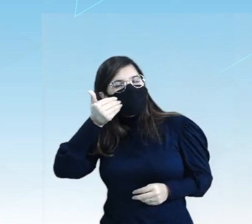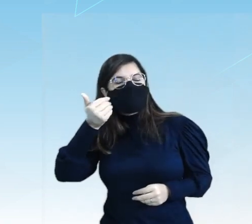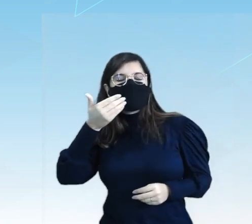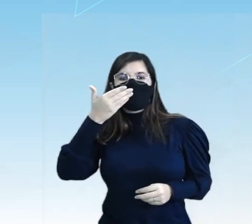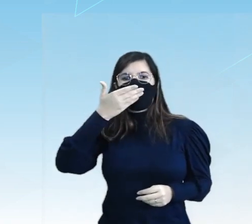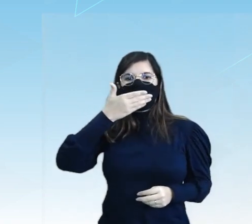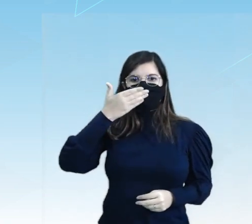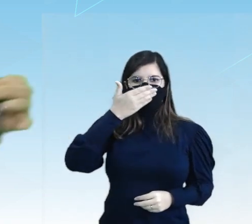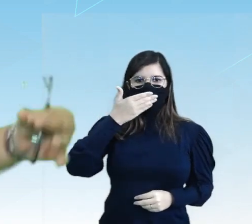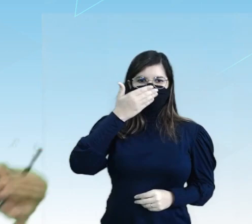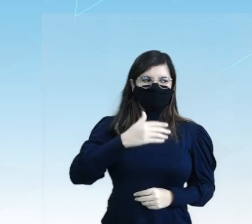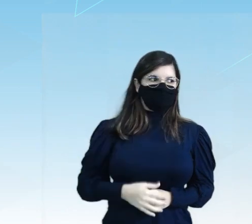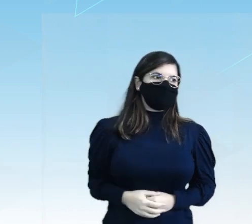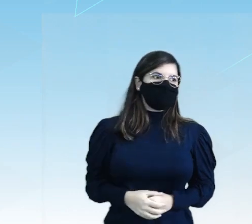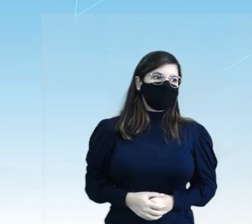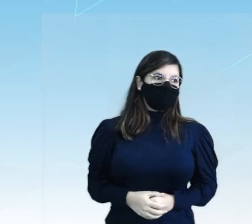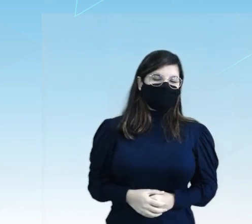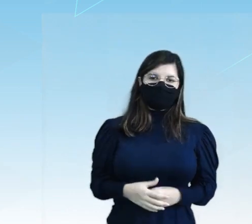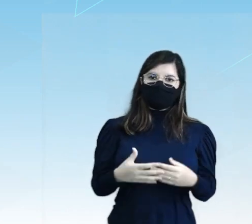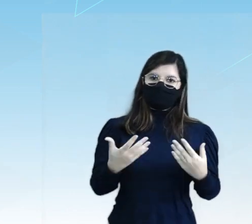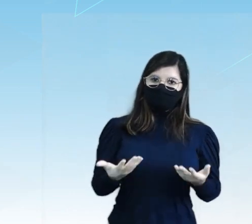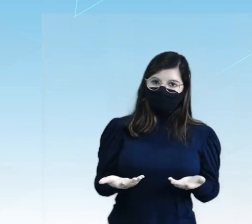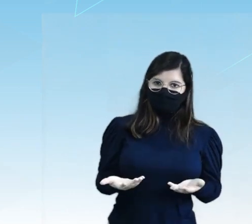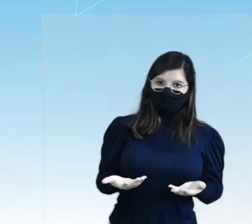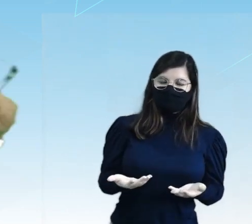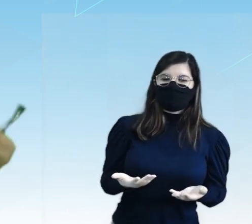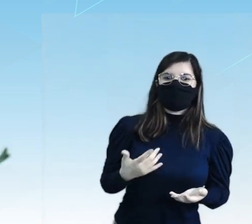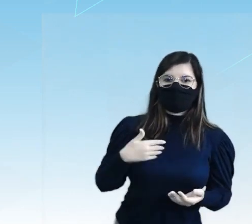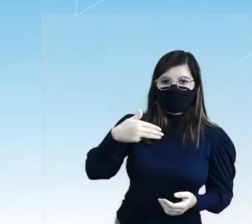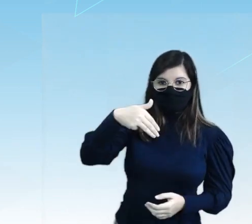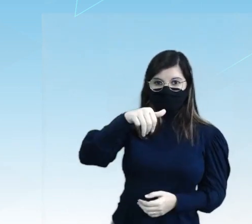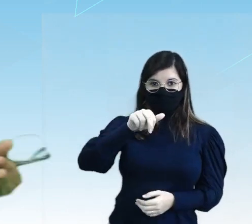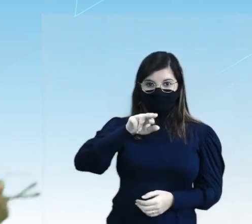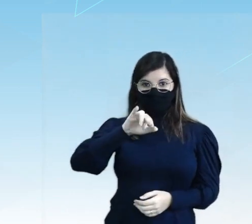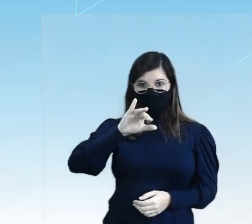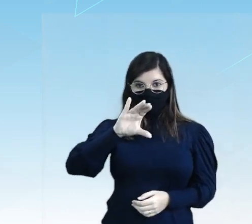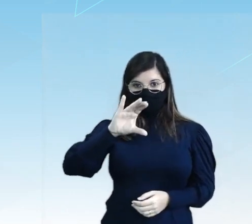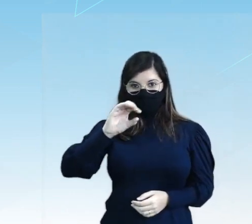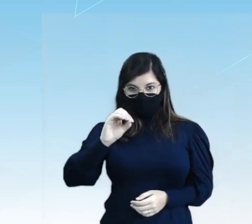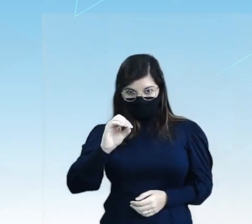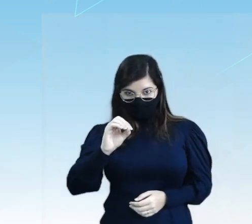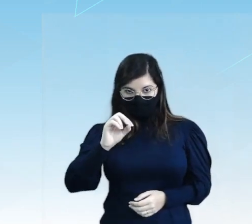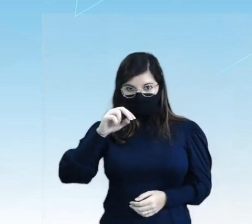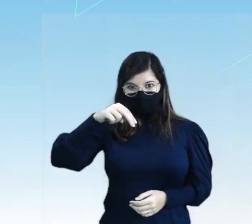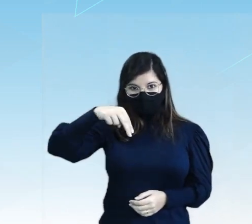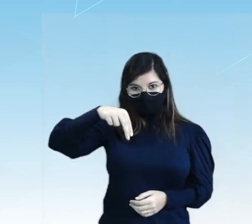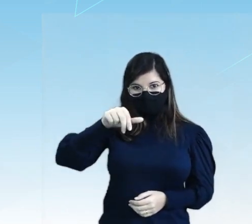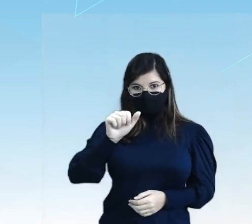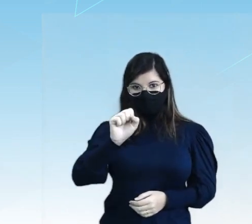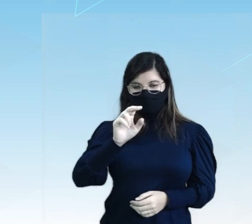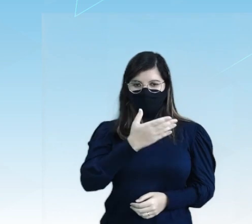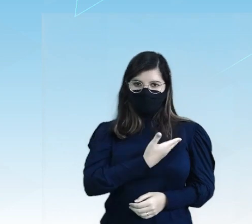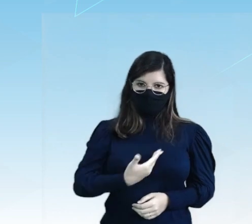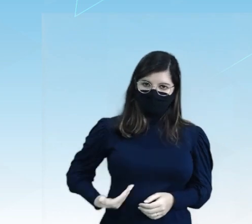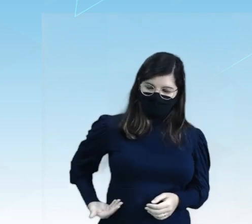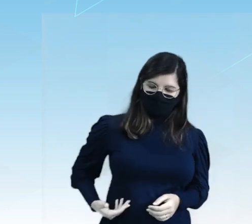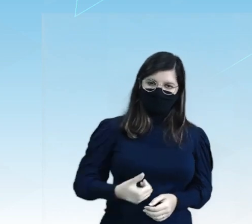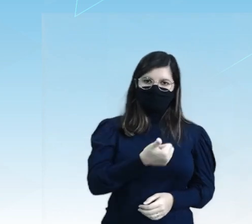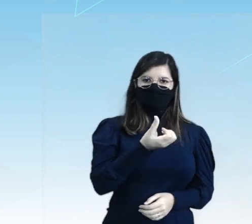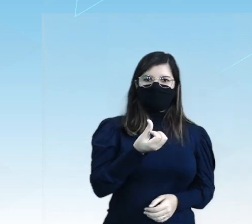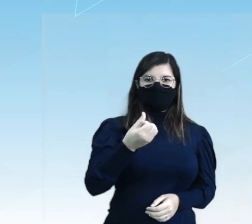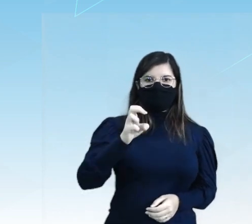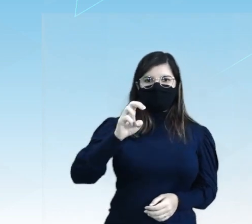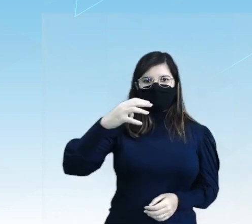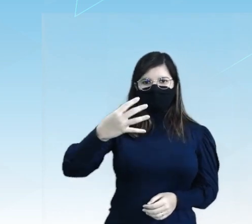de Açúcar né lembrar que nosso querido Maurício Nassau foi o nosso Governador nesse período em 1654